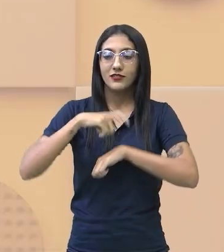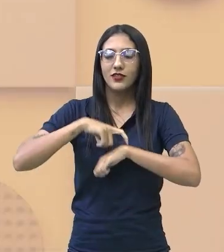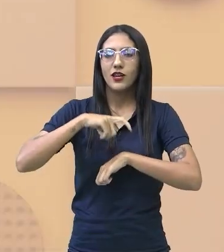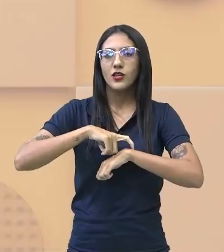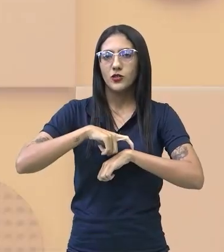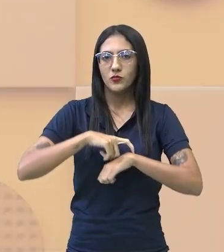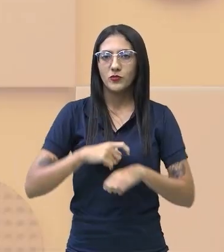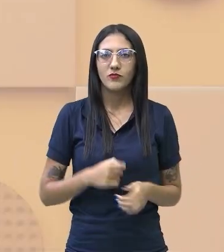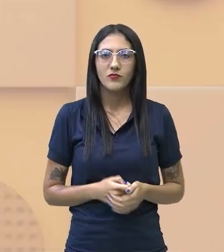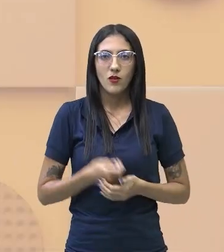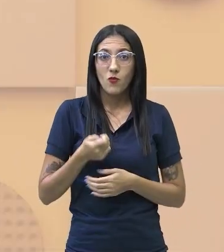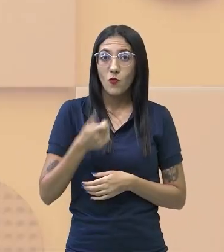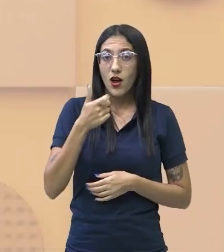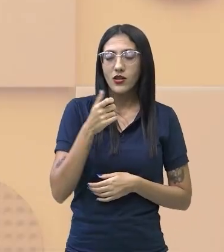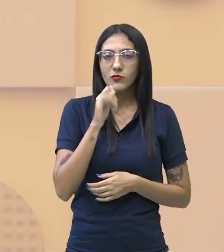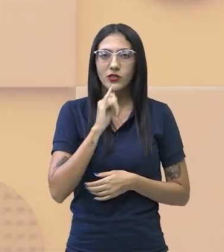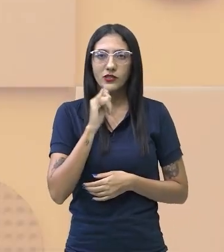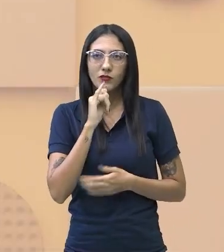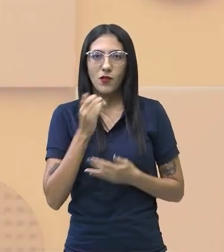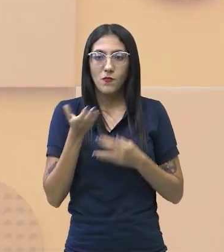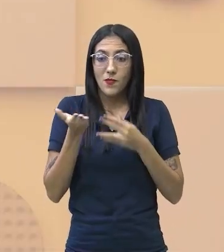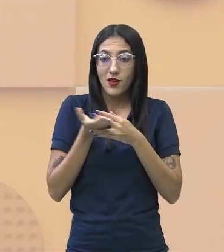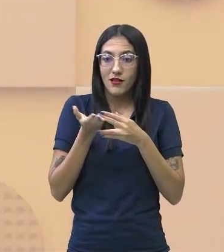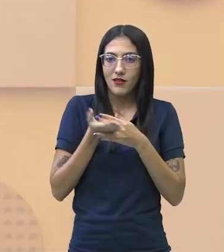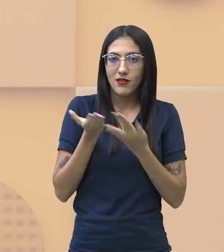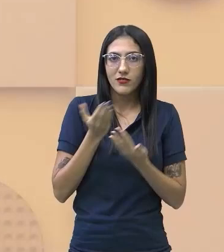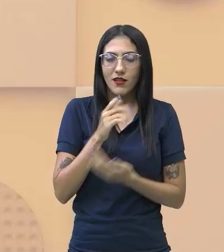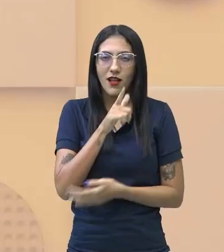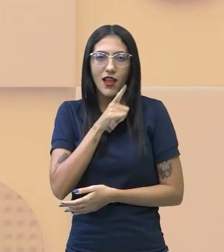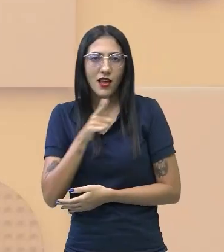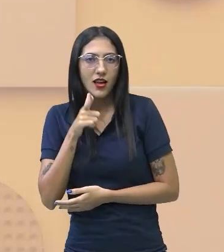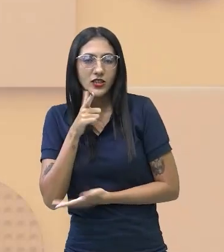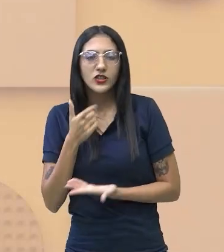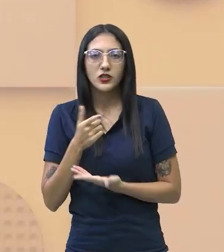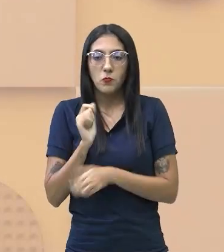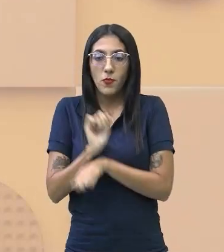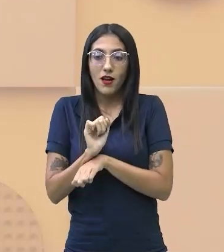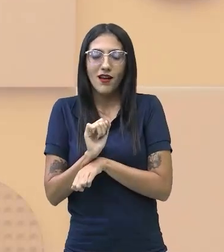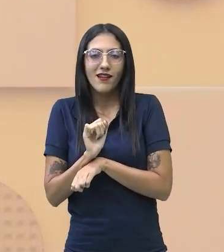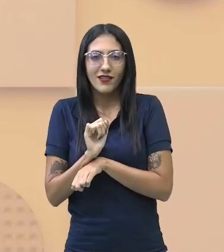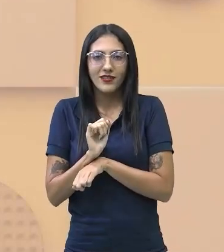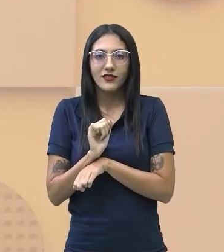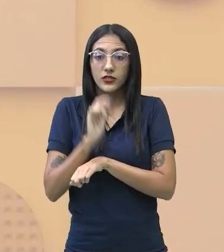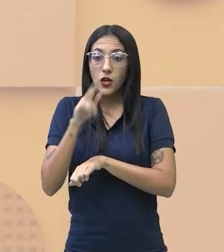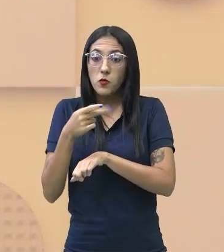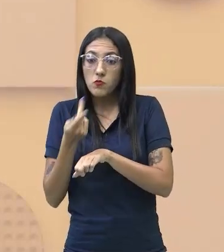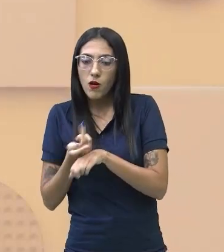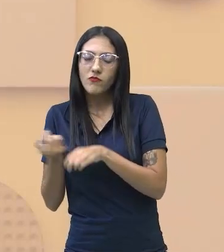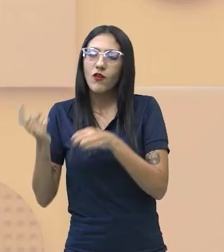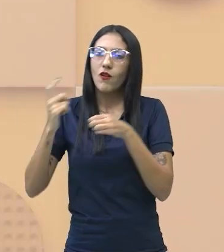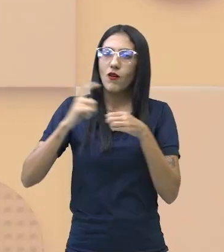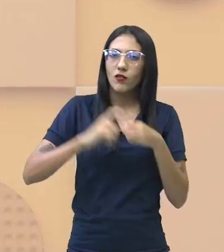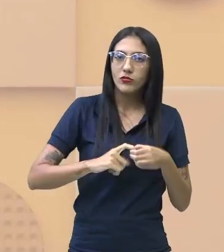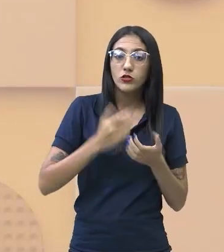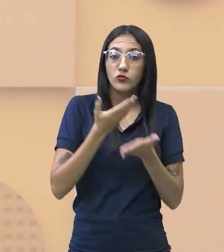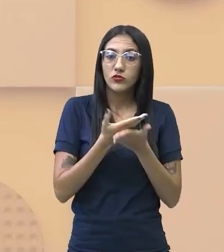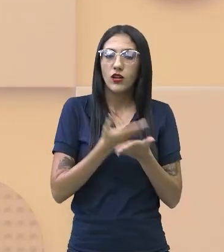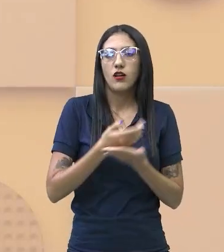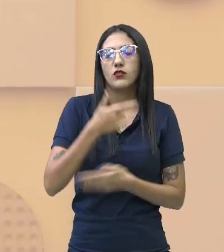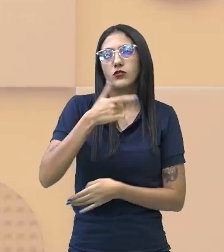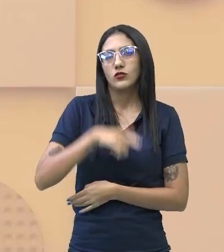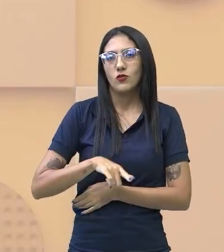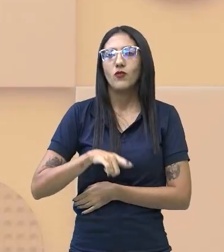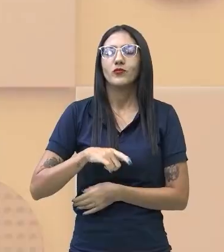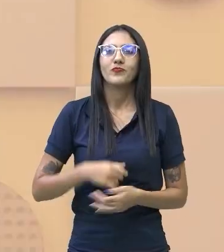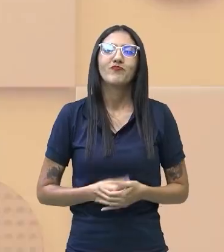vai ser o horário da merenda, então eu vou merendar, vai dar uma pausa, eu vou voltar depois para estudar novamente. Então,